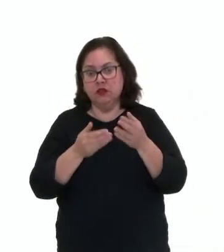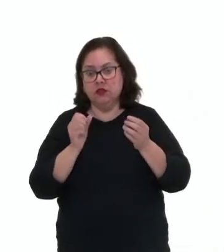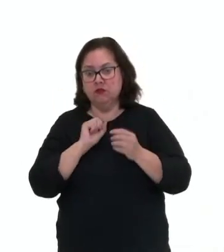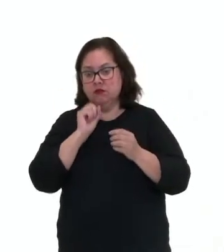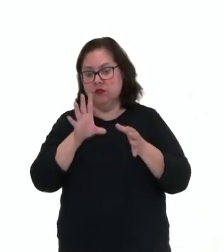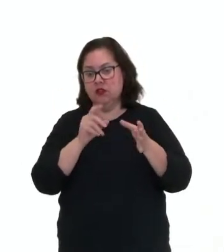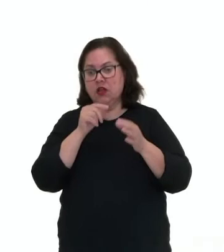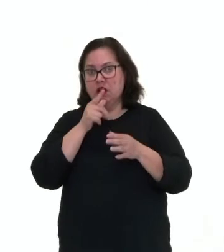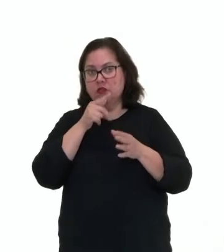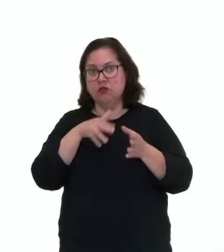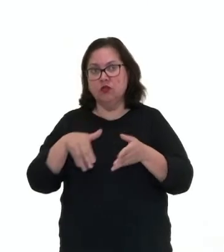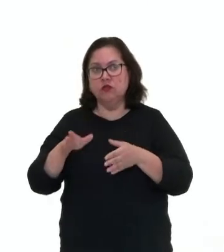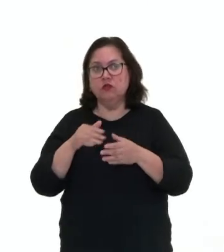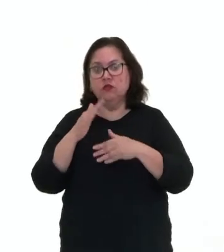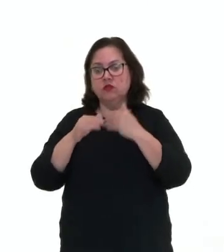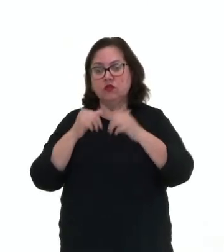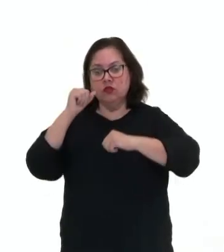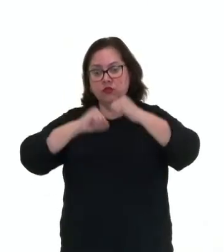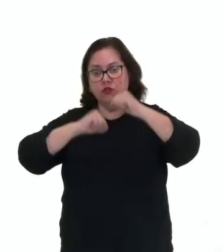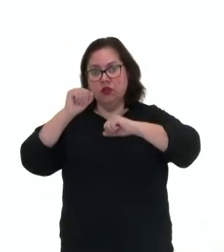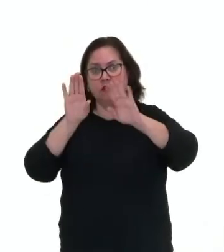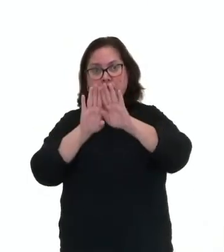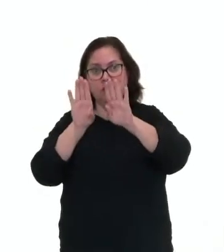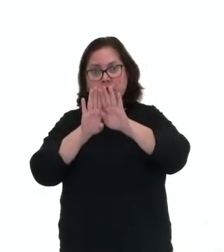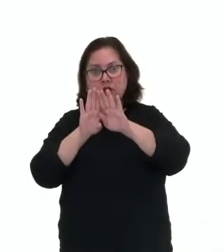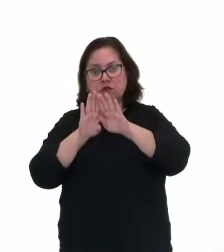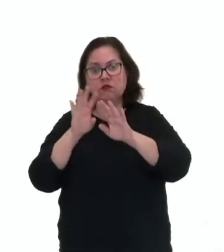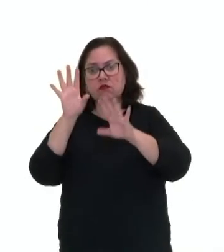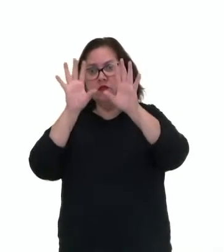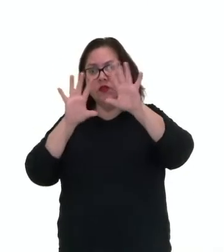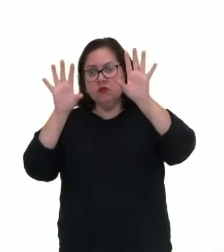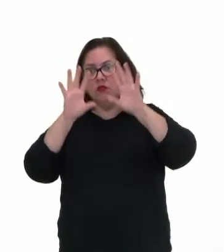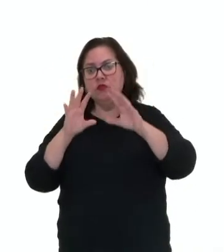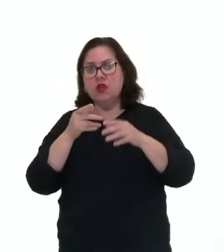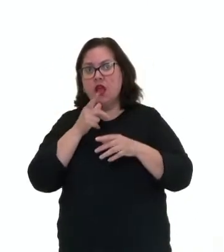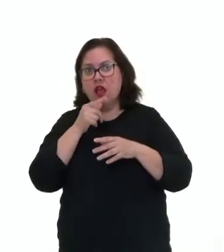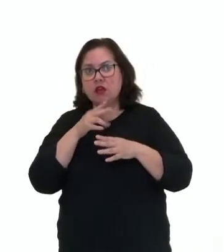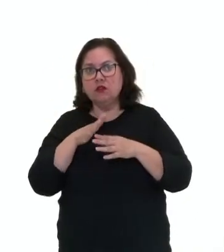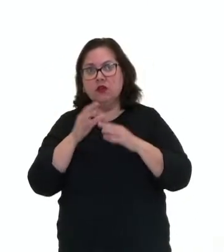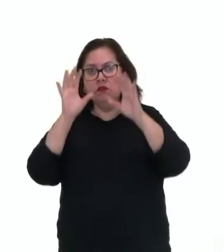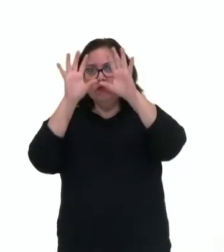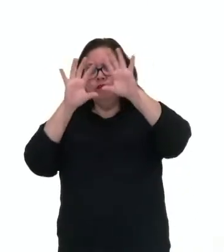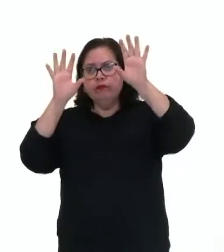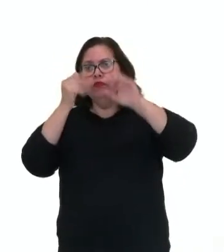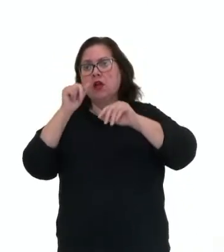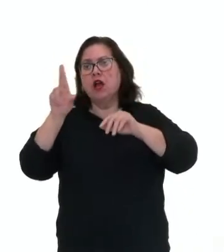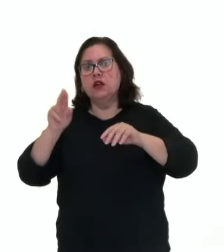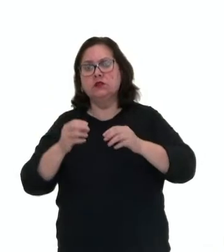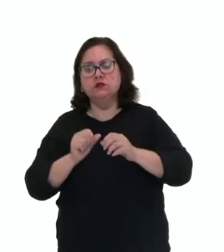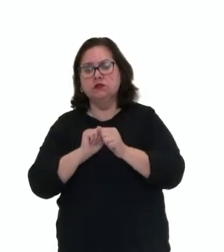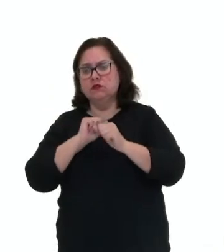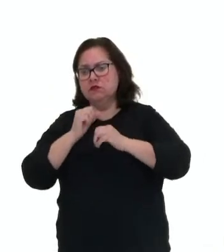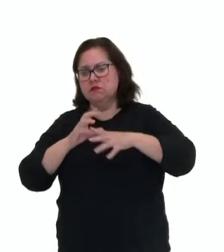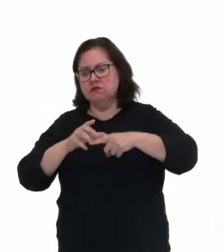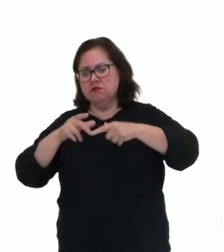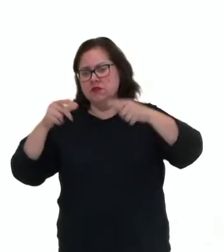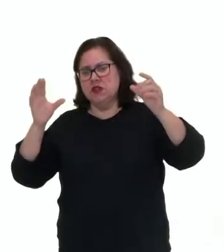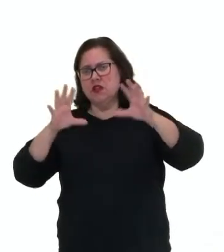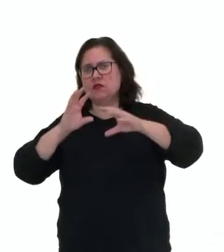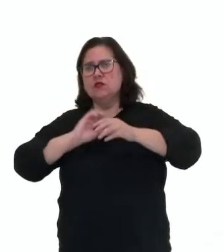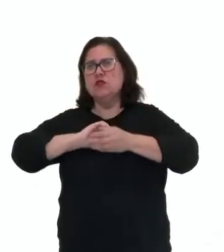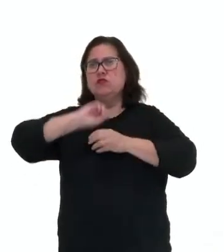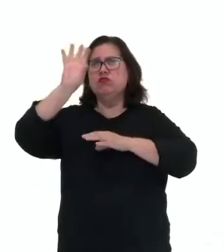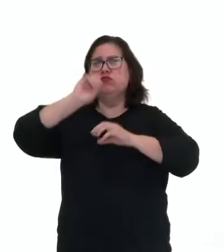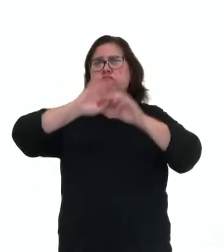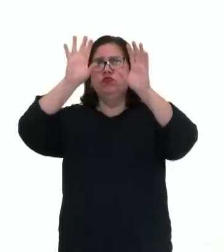lançado, e também o processo industrial, também vão poluir a água. A poluição do ar, são grande quantidade de gases que